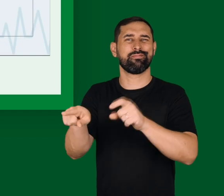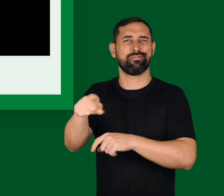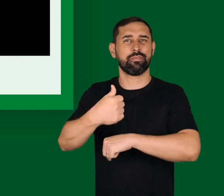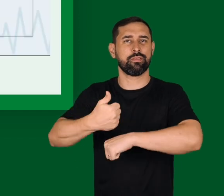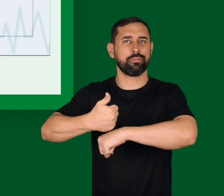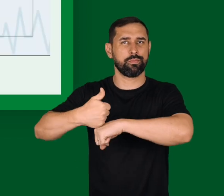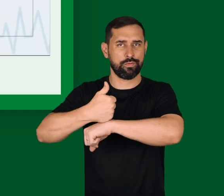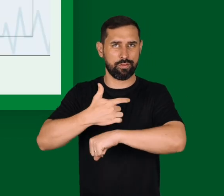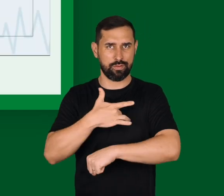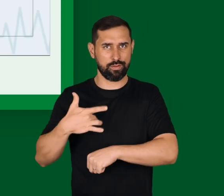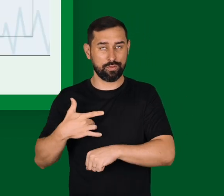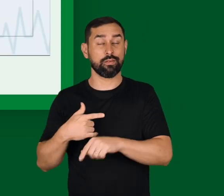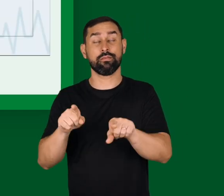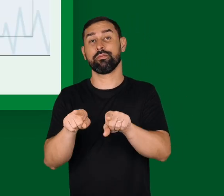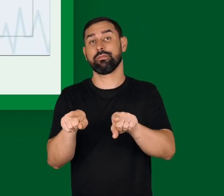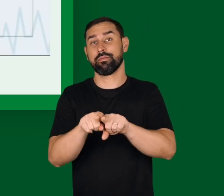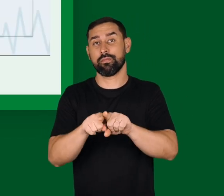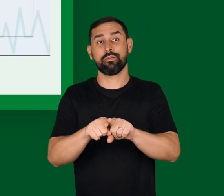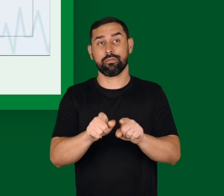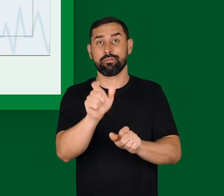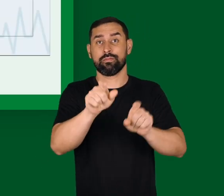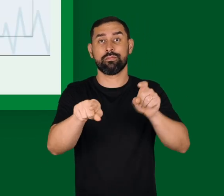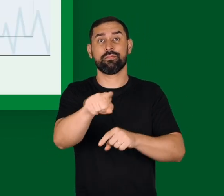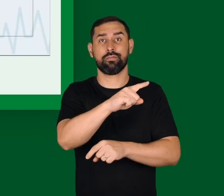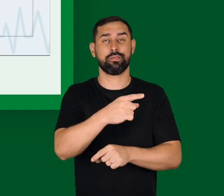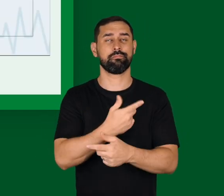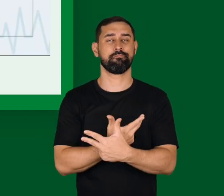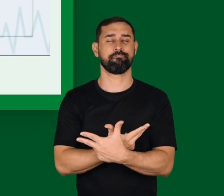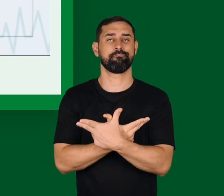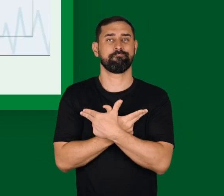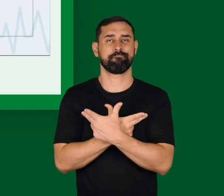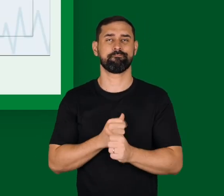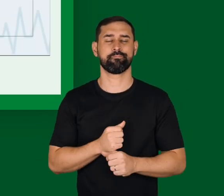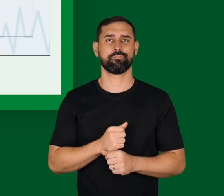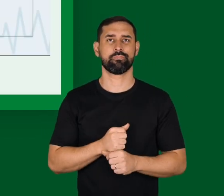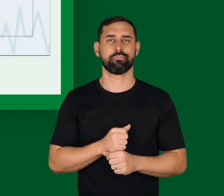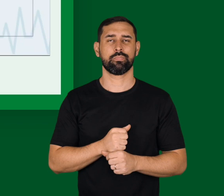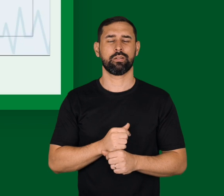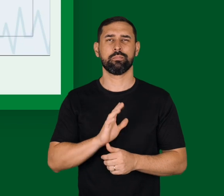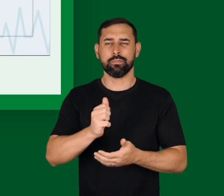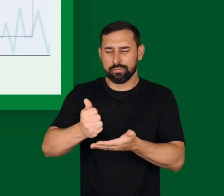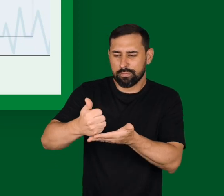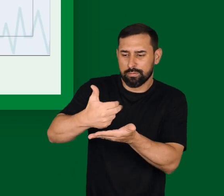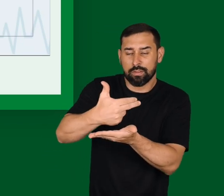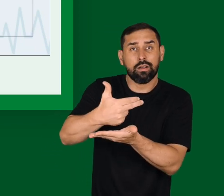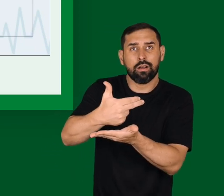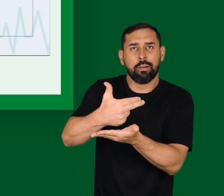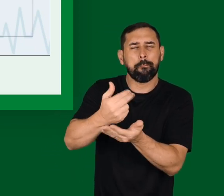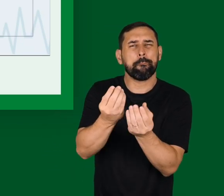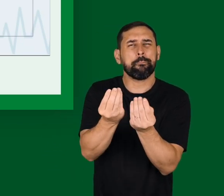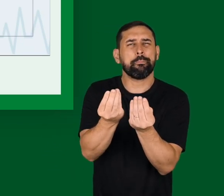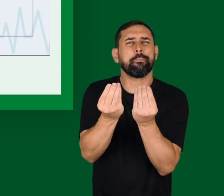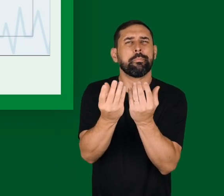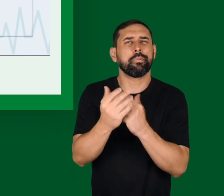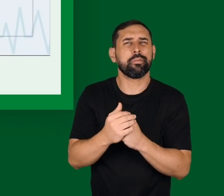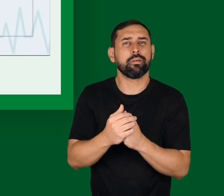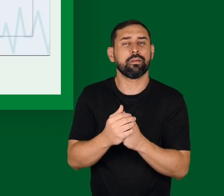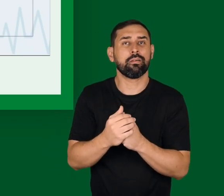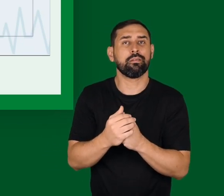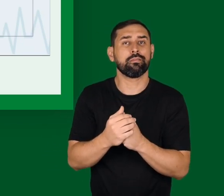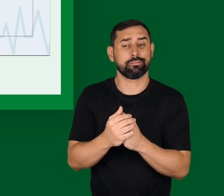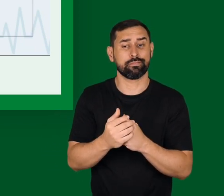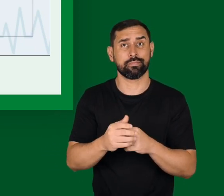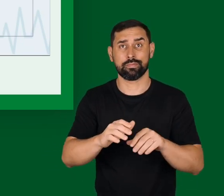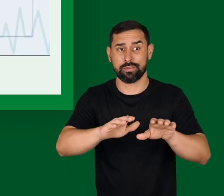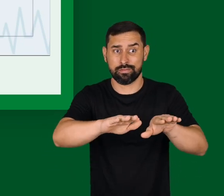de vida, ele é um treinamento proposto tanto para profissionais de saúde como para